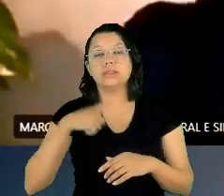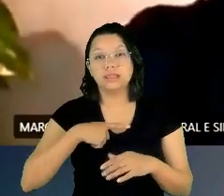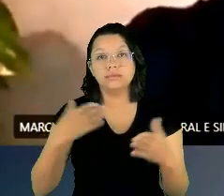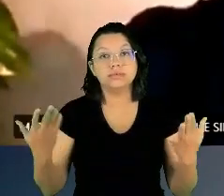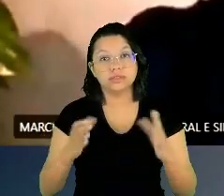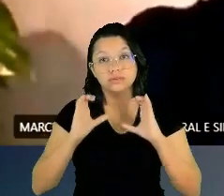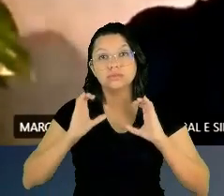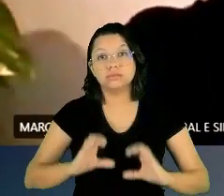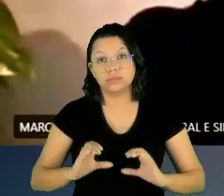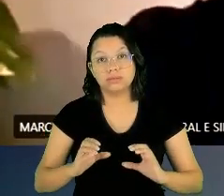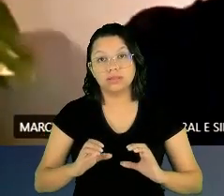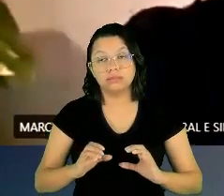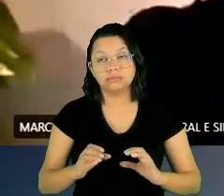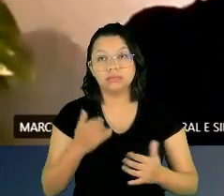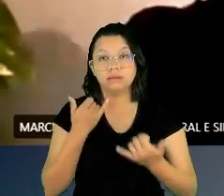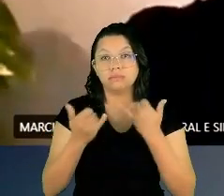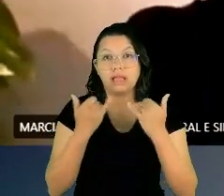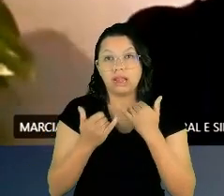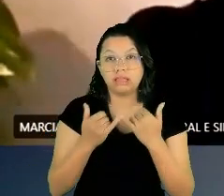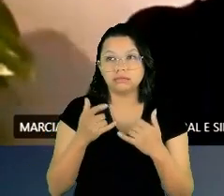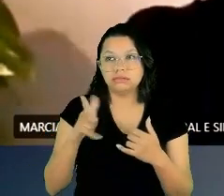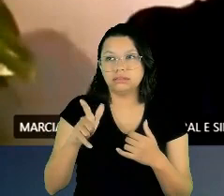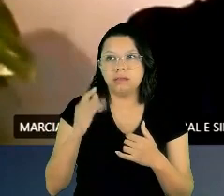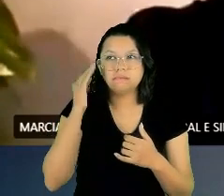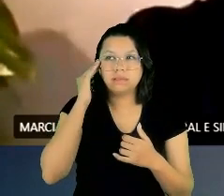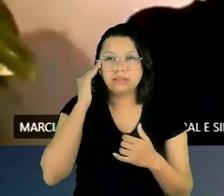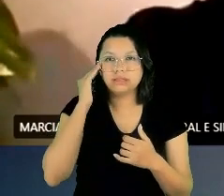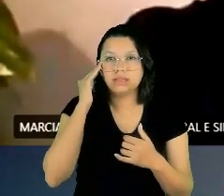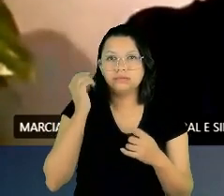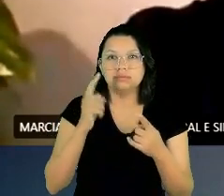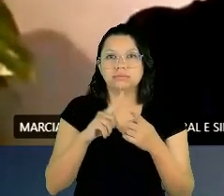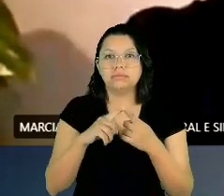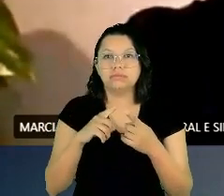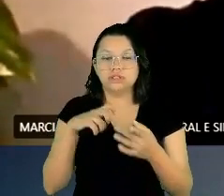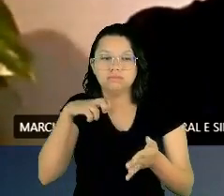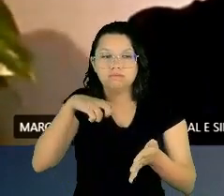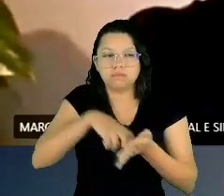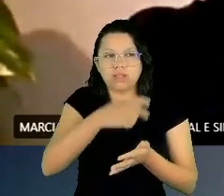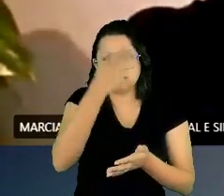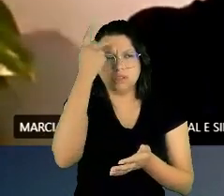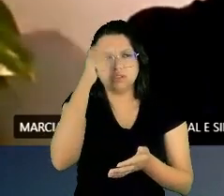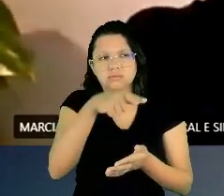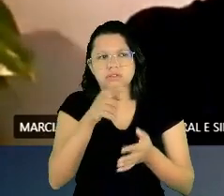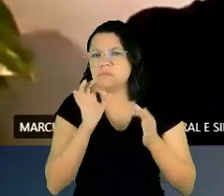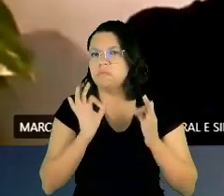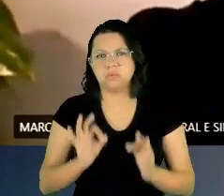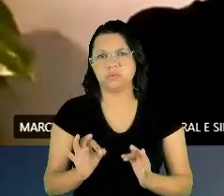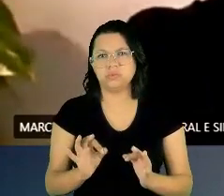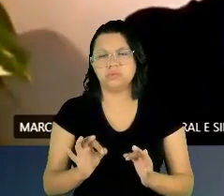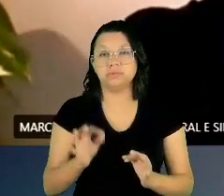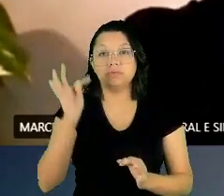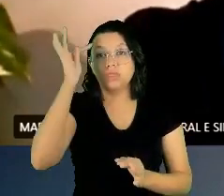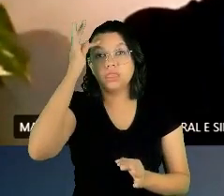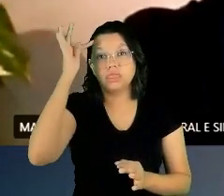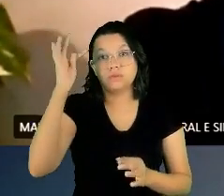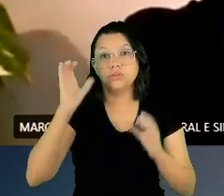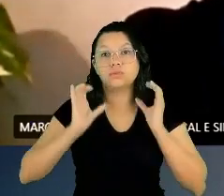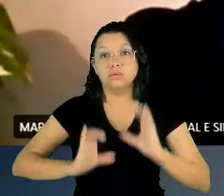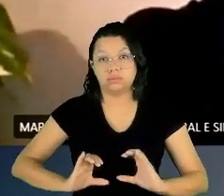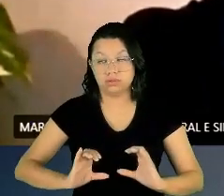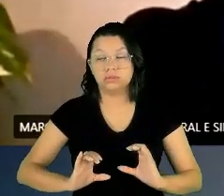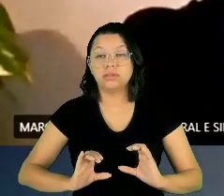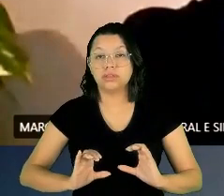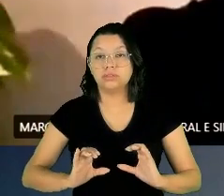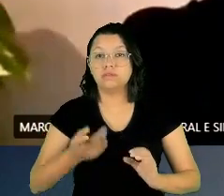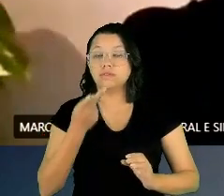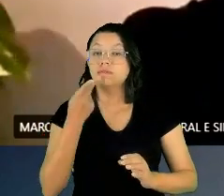outras pessoas, nós temos esse comportamento aparentemente irracional de punir quem é injusto. A teoria de